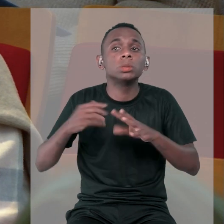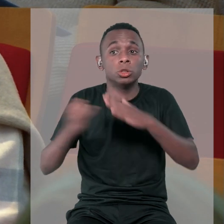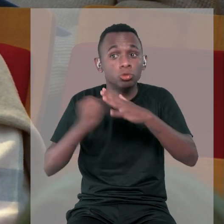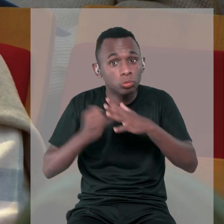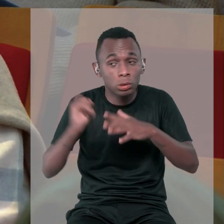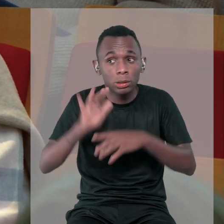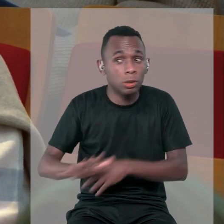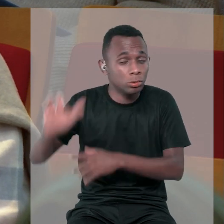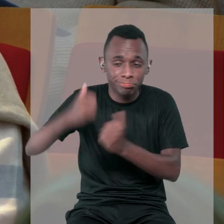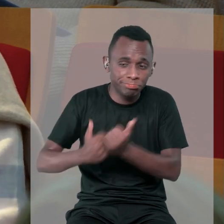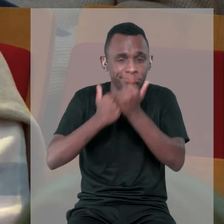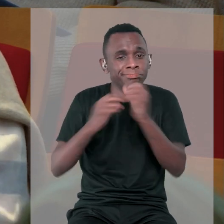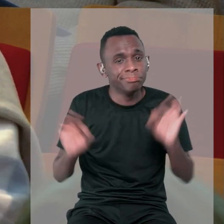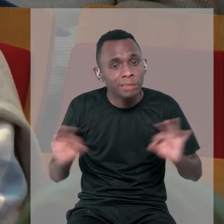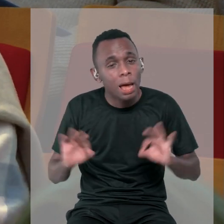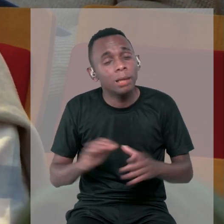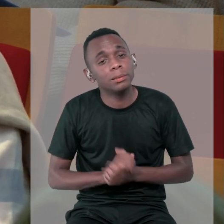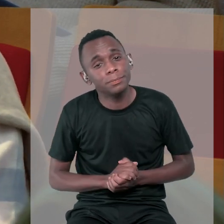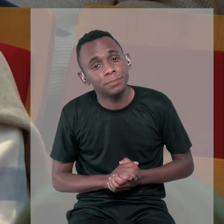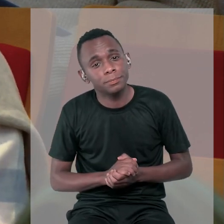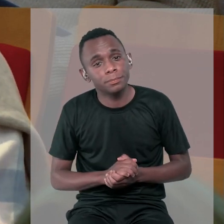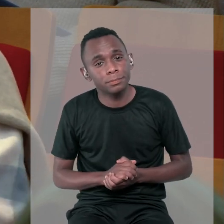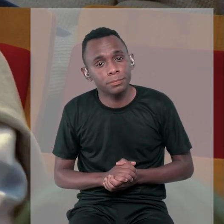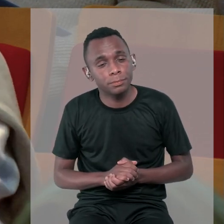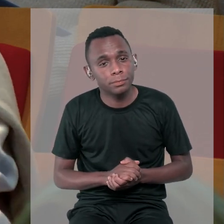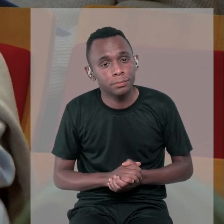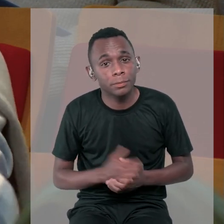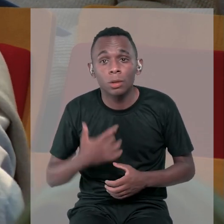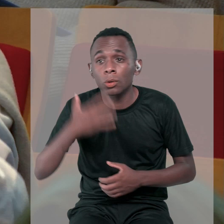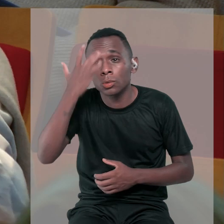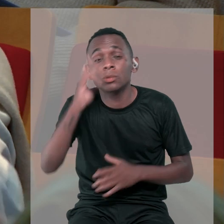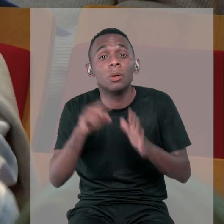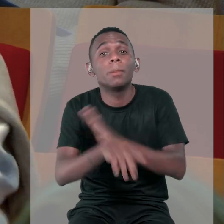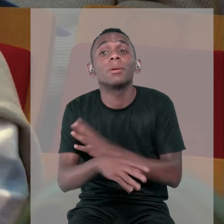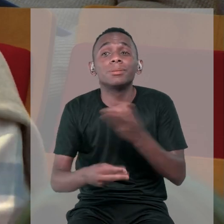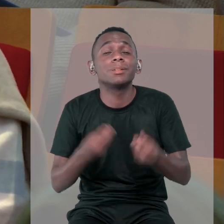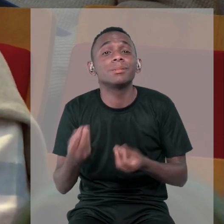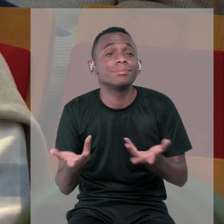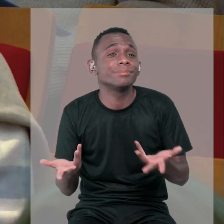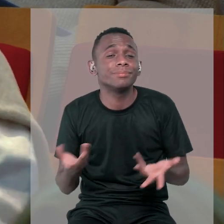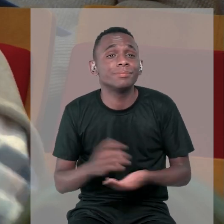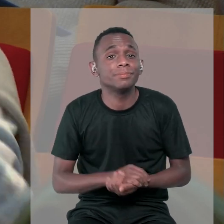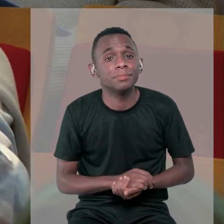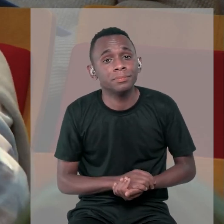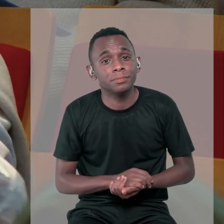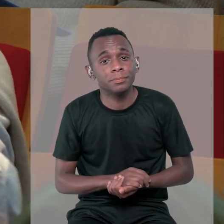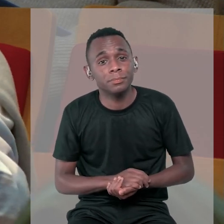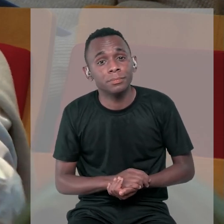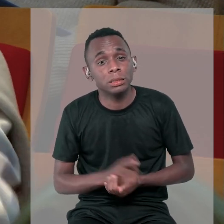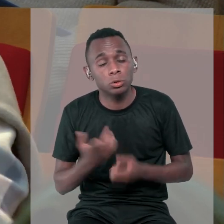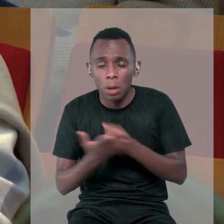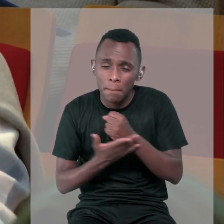Então, eu nem sei o que perguntar, né? Eu acho que a sua base é fundamental e a dele é